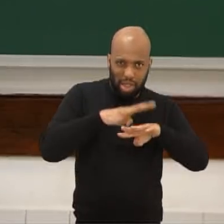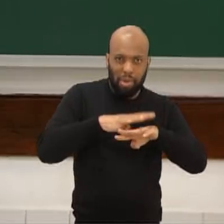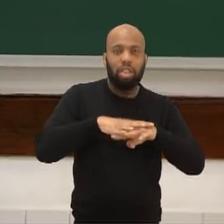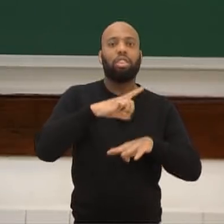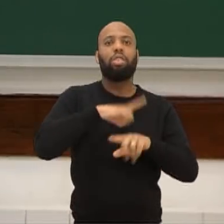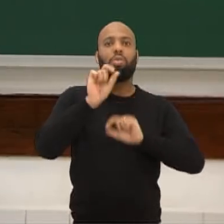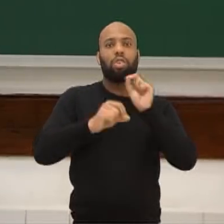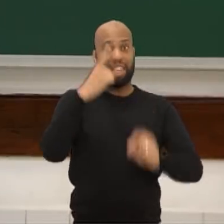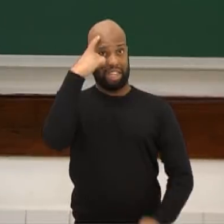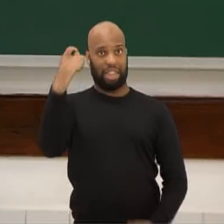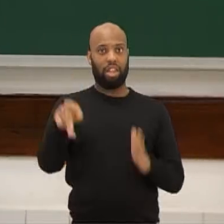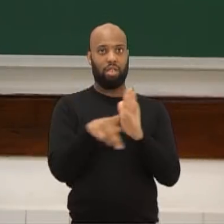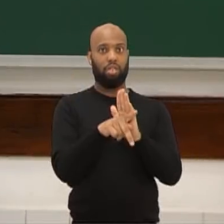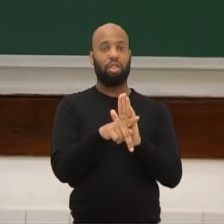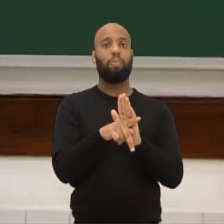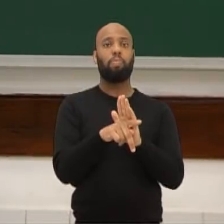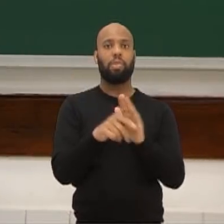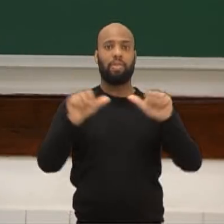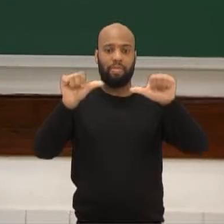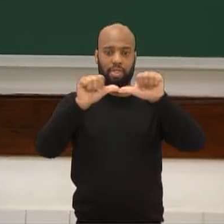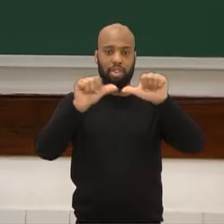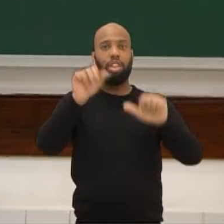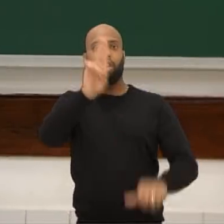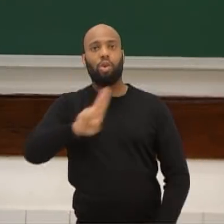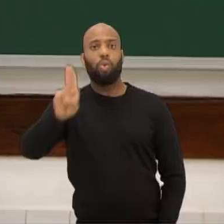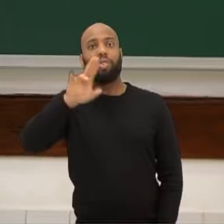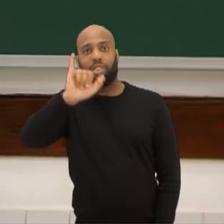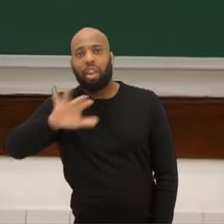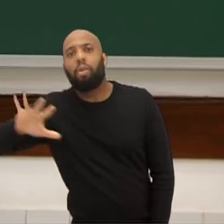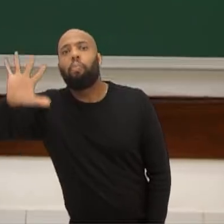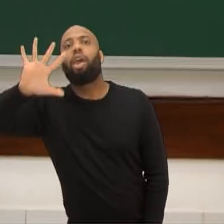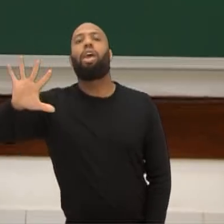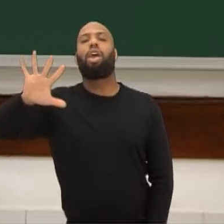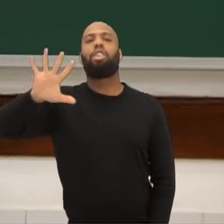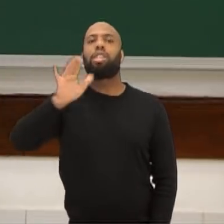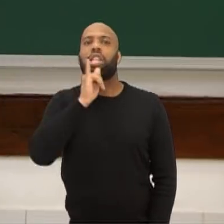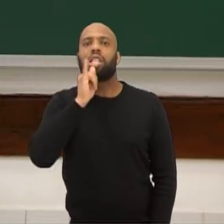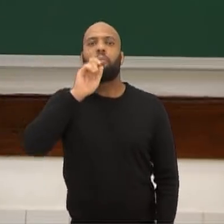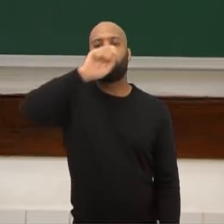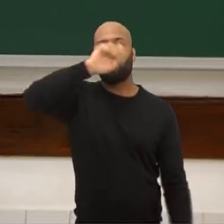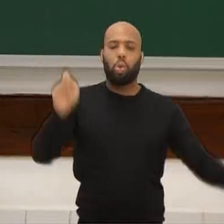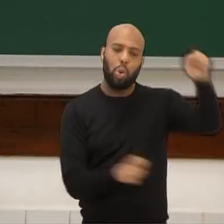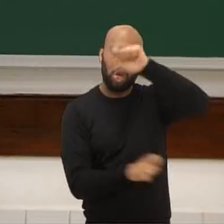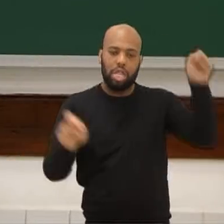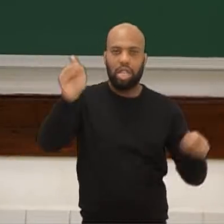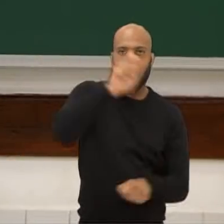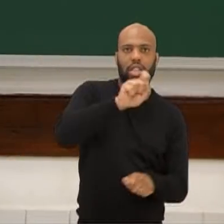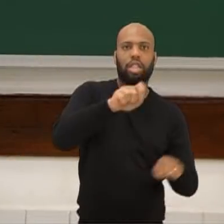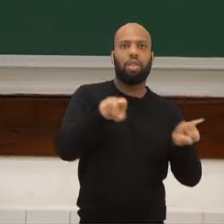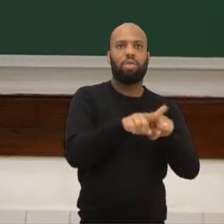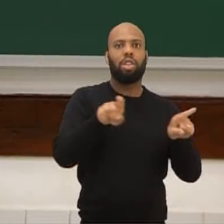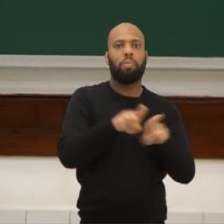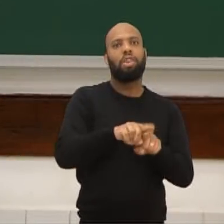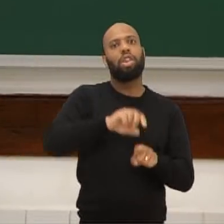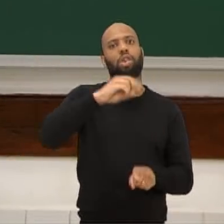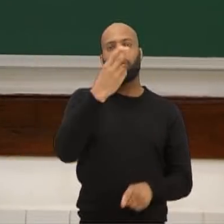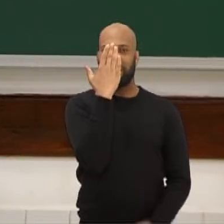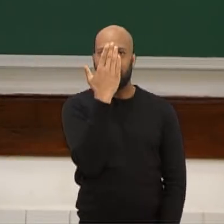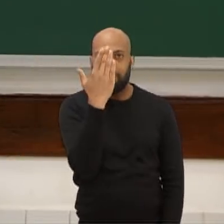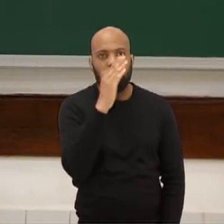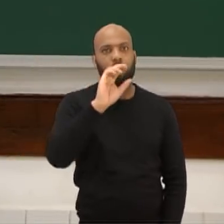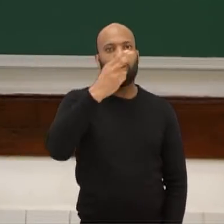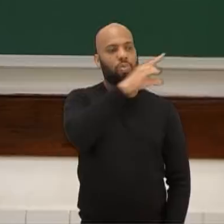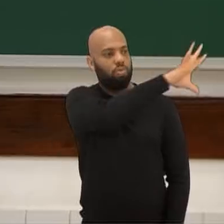essa ideia de simetria, utilizando-se da imagem, seja rotação, translação ou